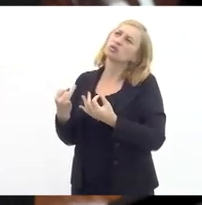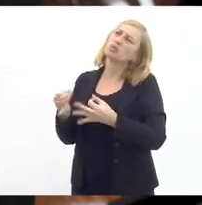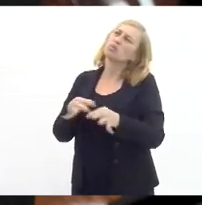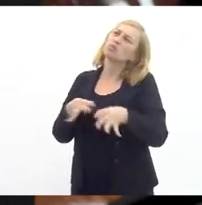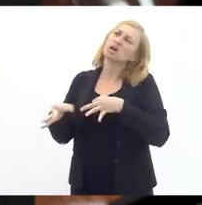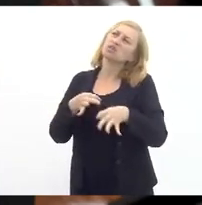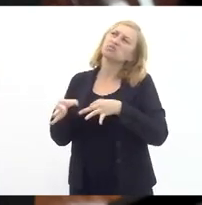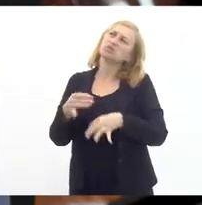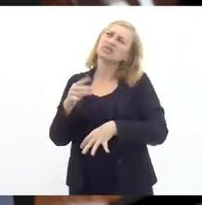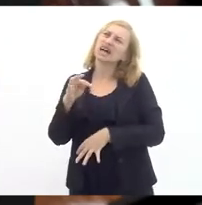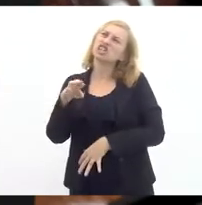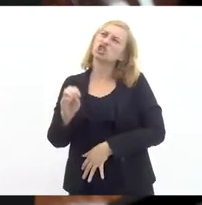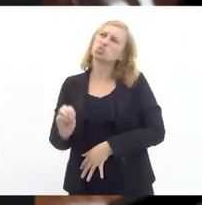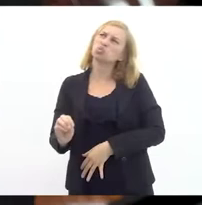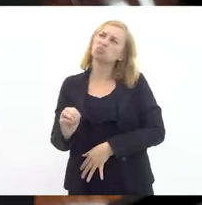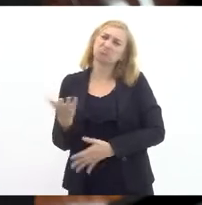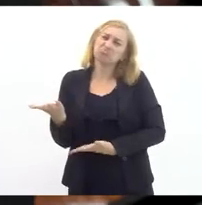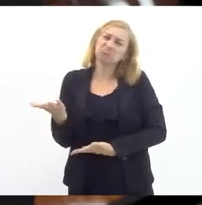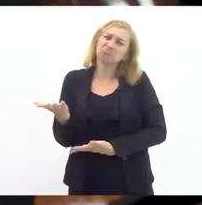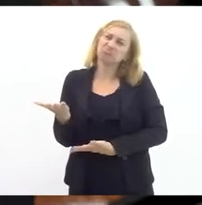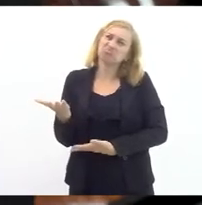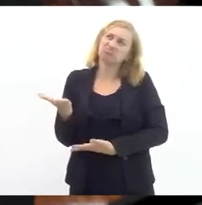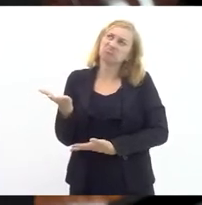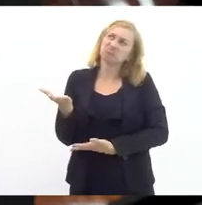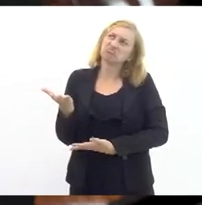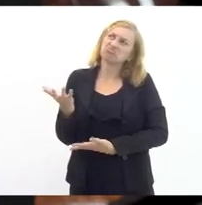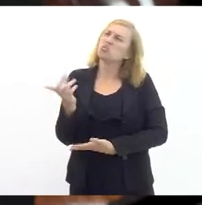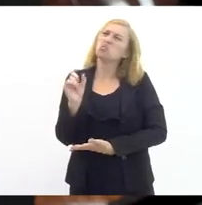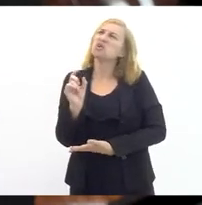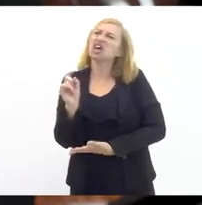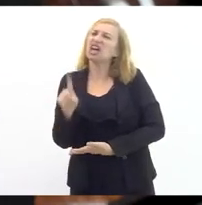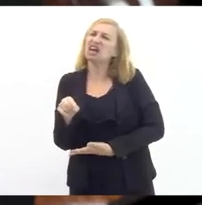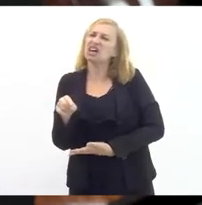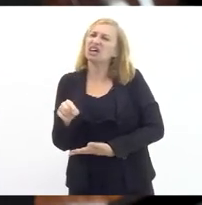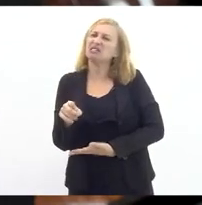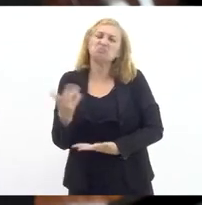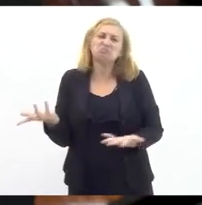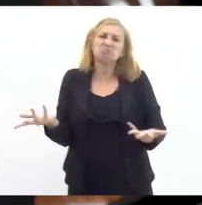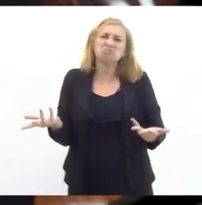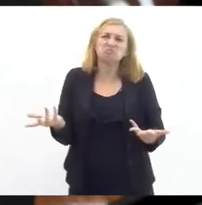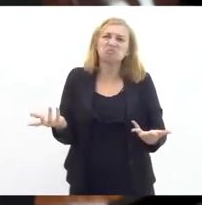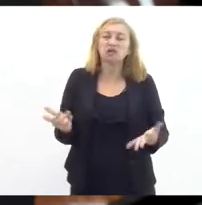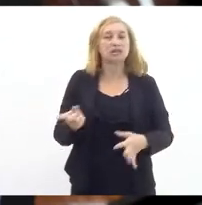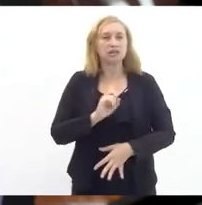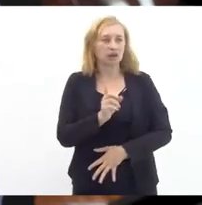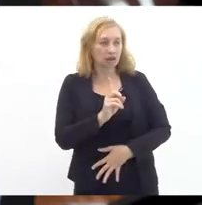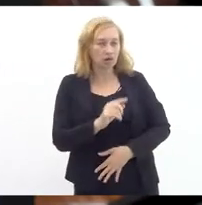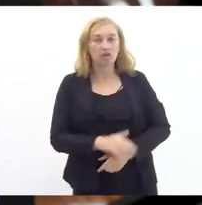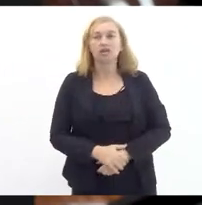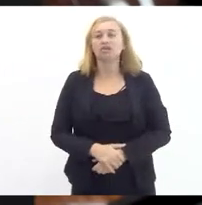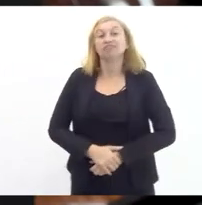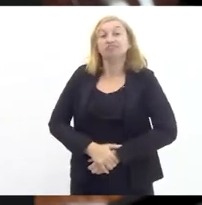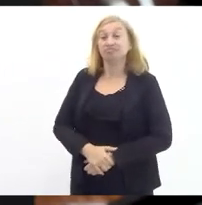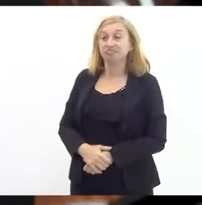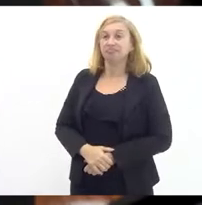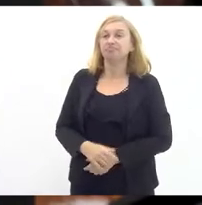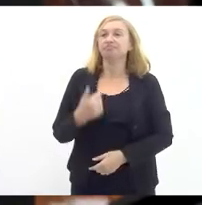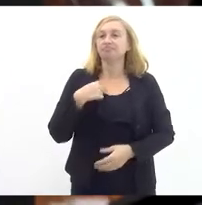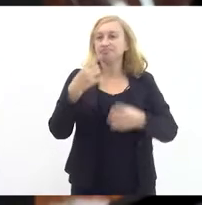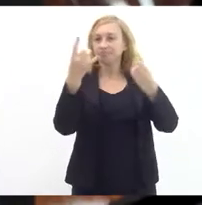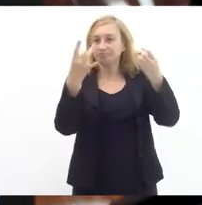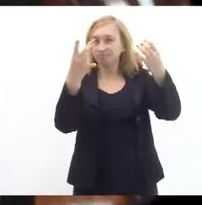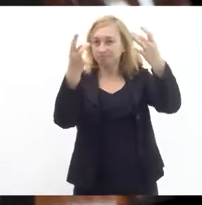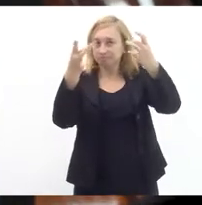entender. É um plano tático? É devido que é o tráfego? É o quê? Qual o problema? Não, senhora. A gente descreve